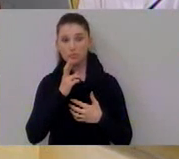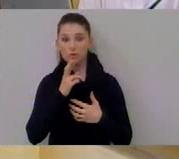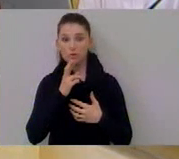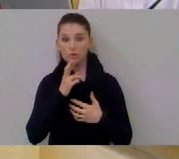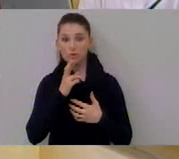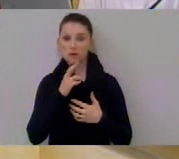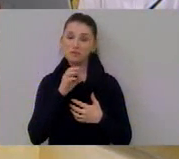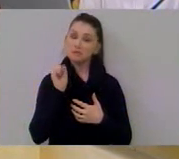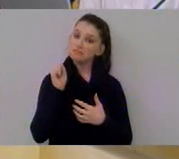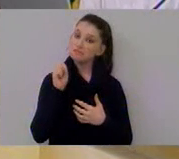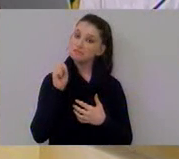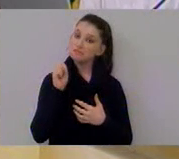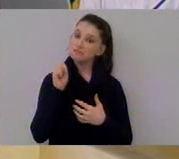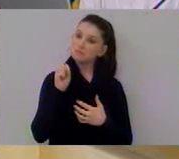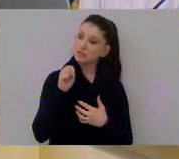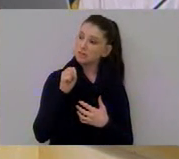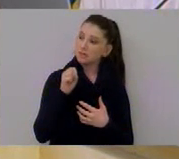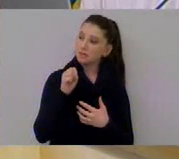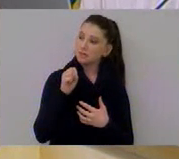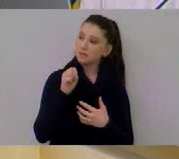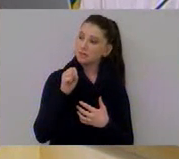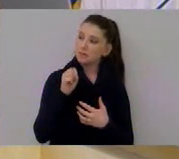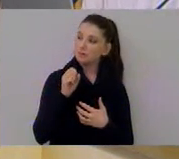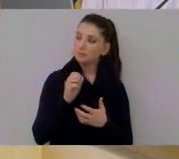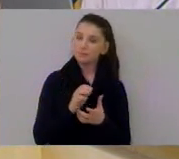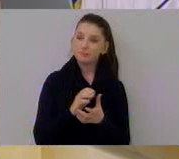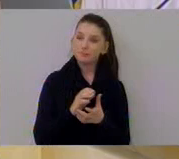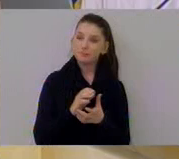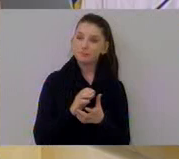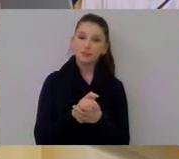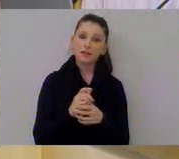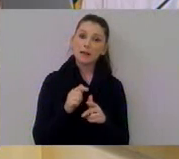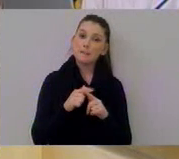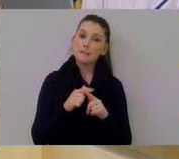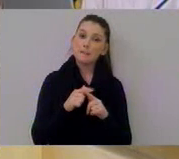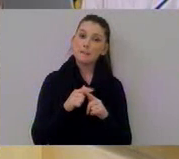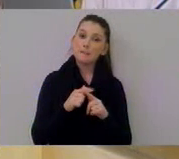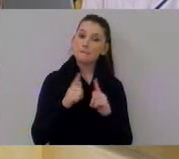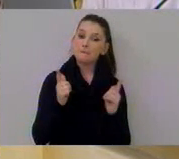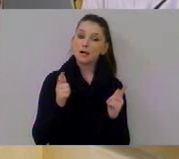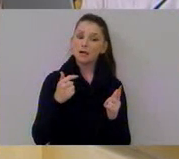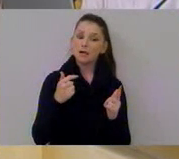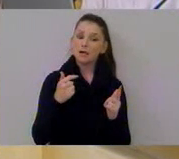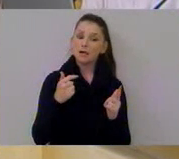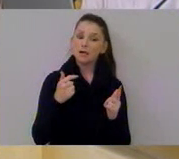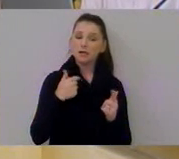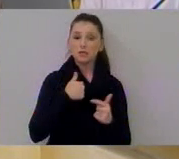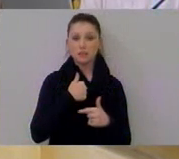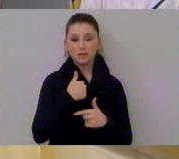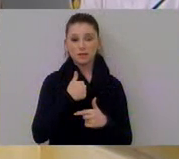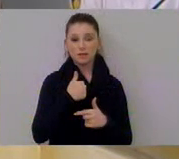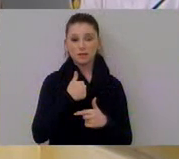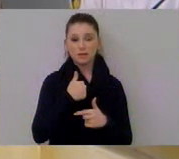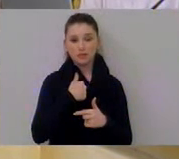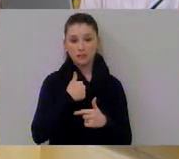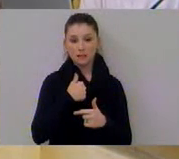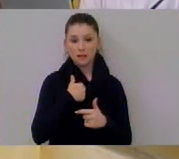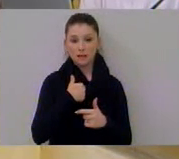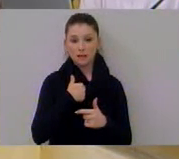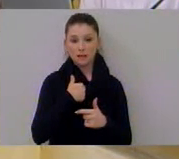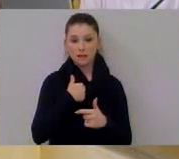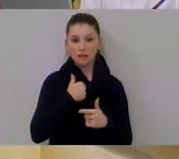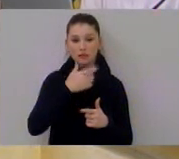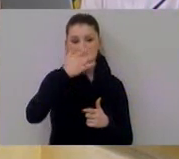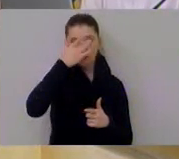Desculpe minha franqueza, mas sou uma cidadã cristã que